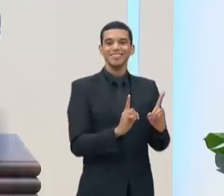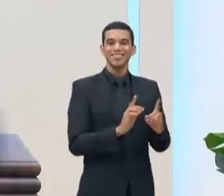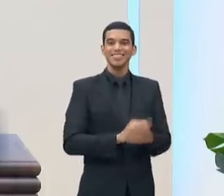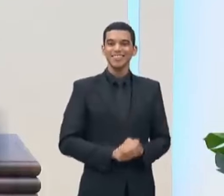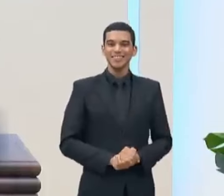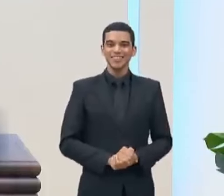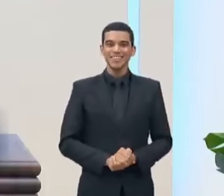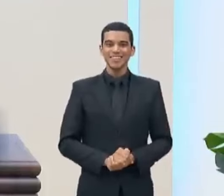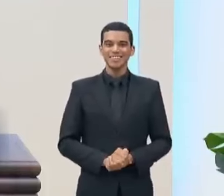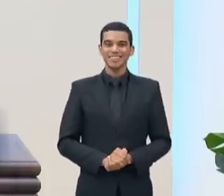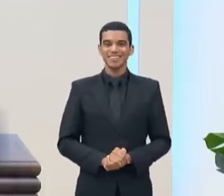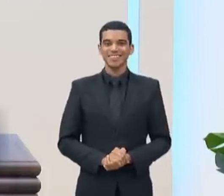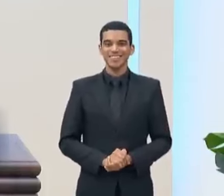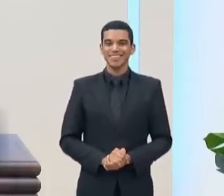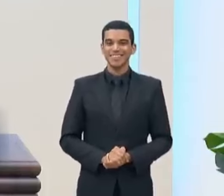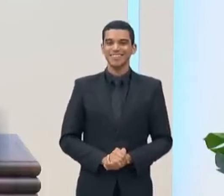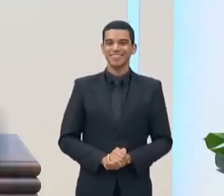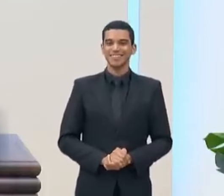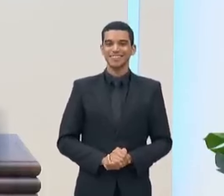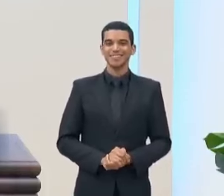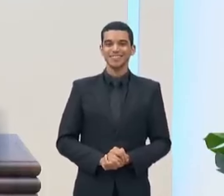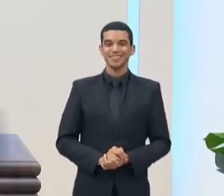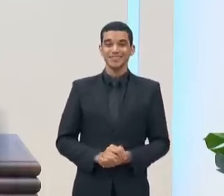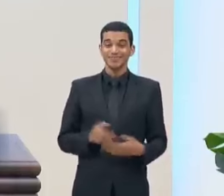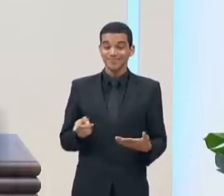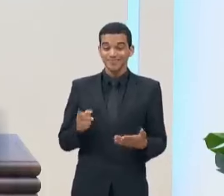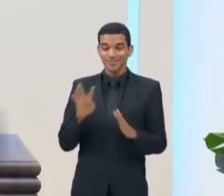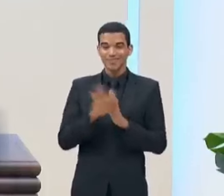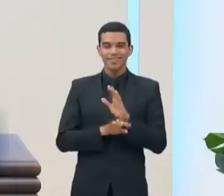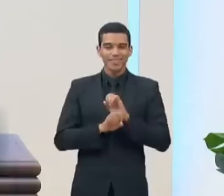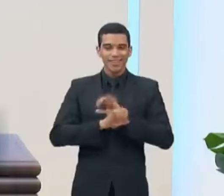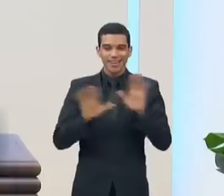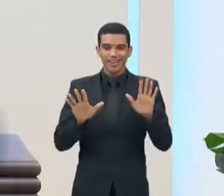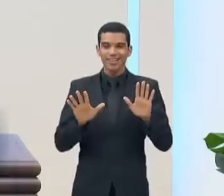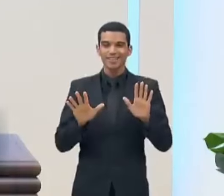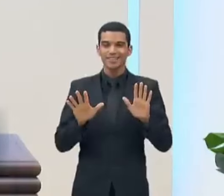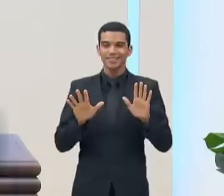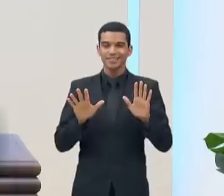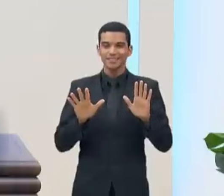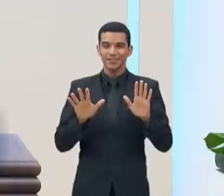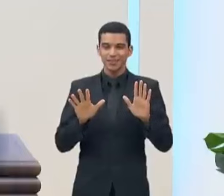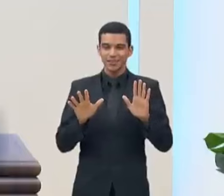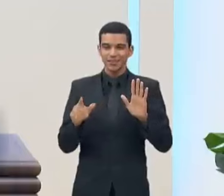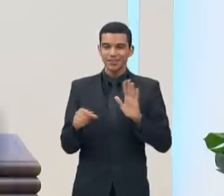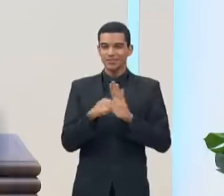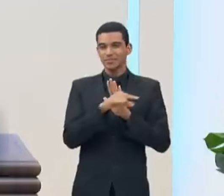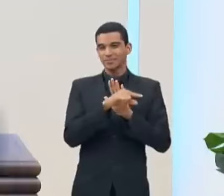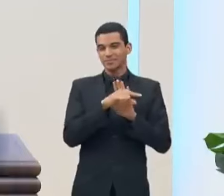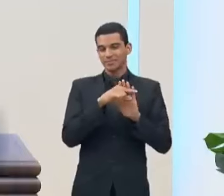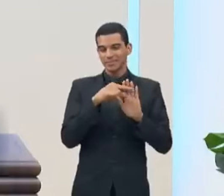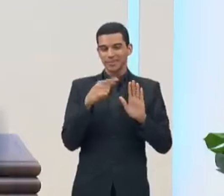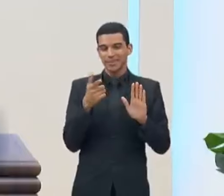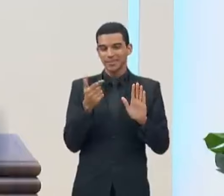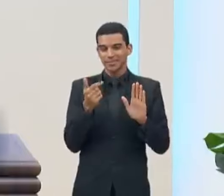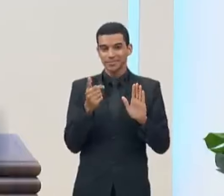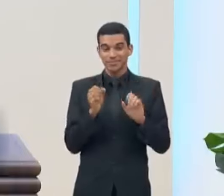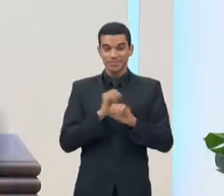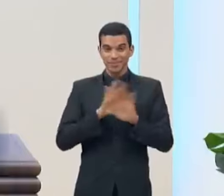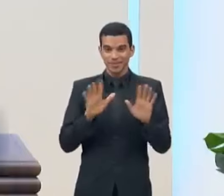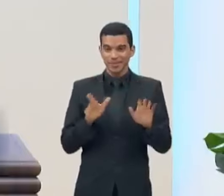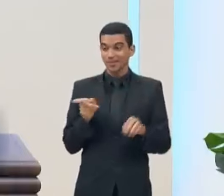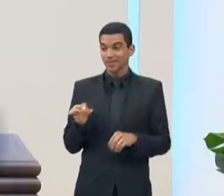segunda ação do leproso, o texto é muito claro, ainda o versículo 2, diz que quando ele aproximou de Jesus,